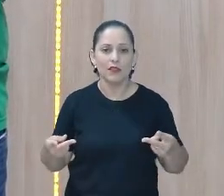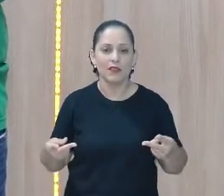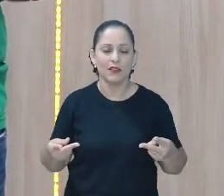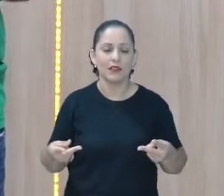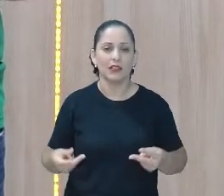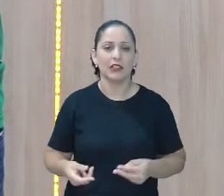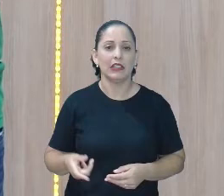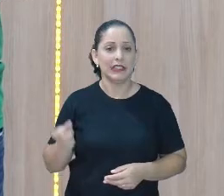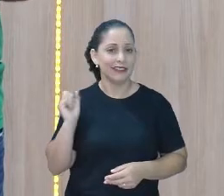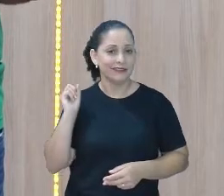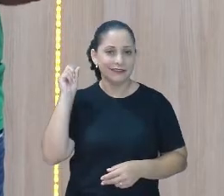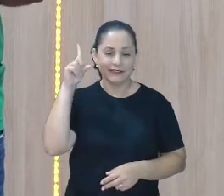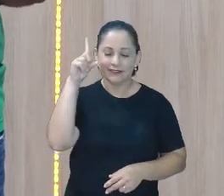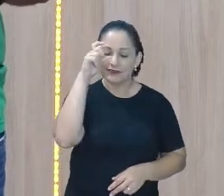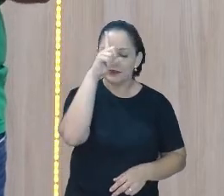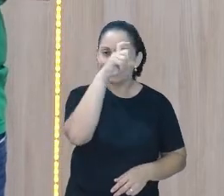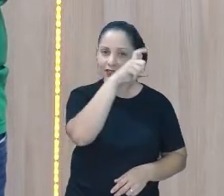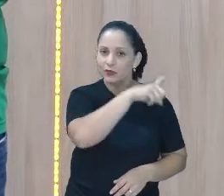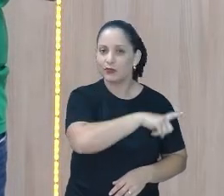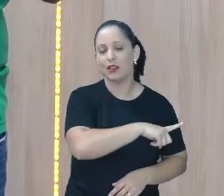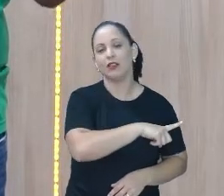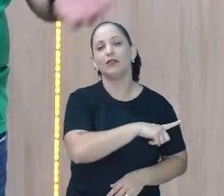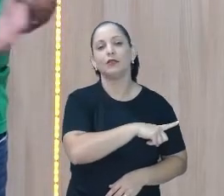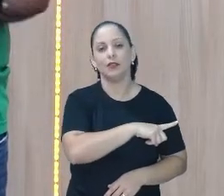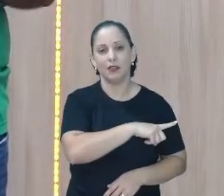tem dificultado bastante, né,